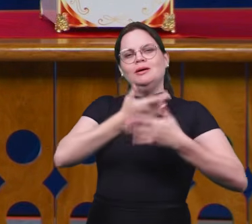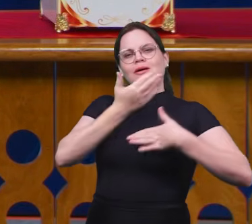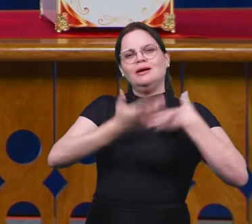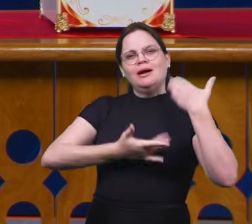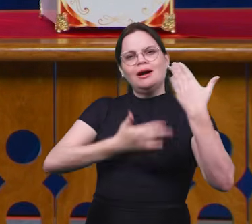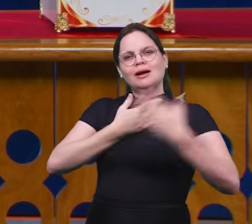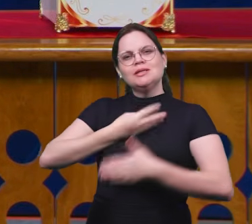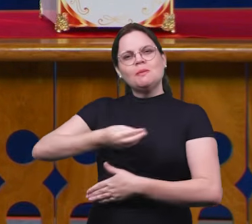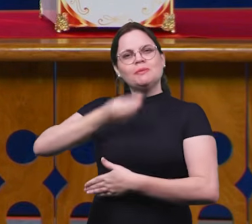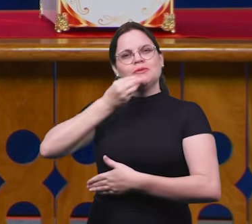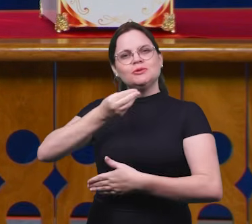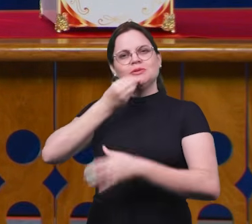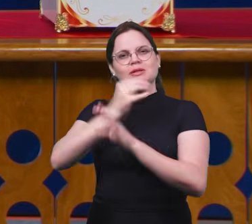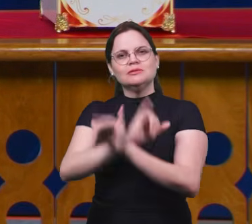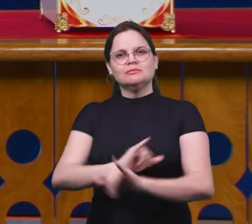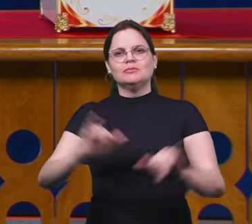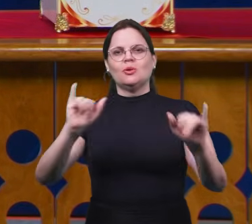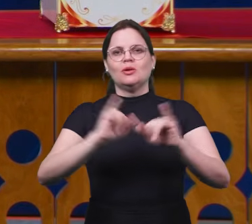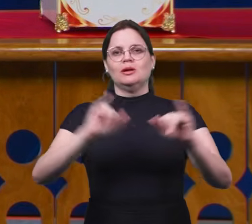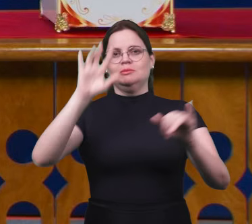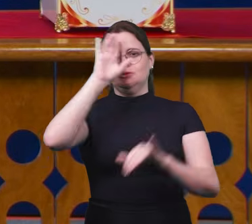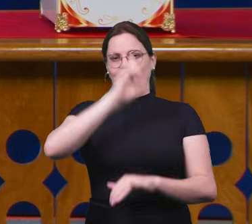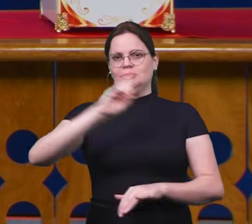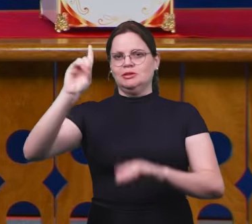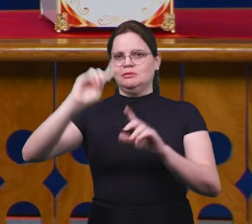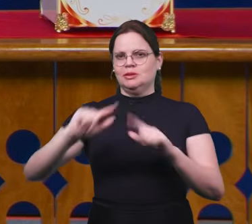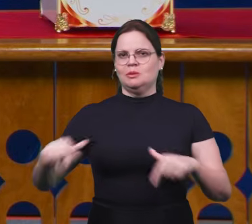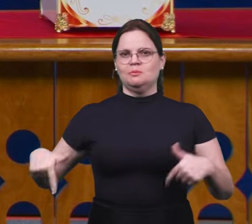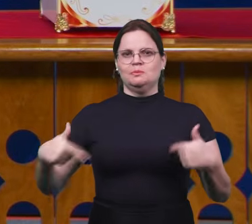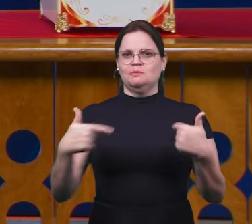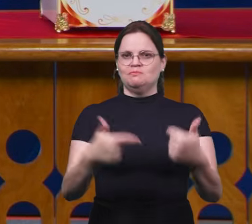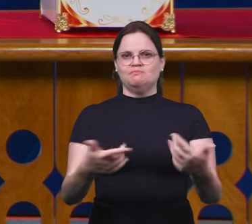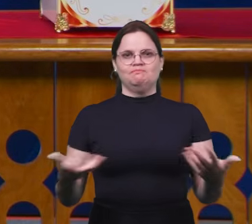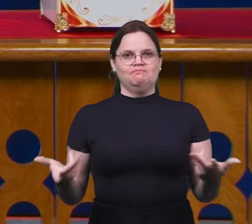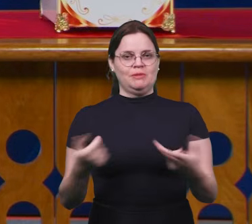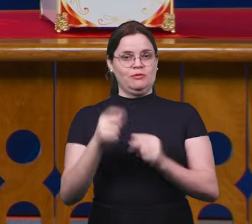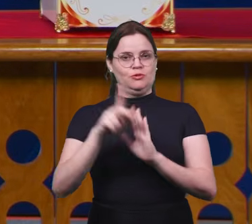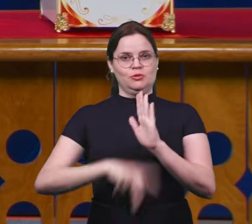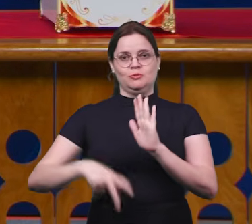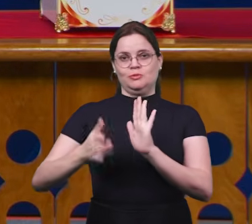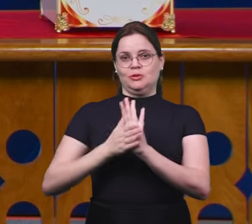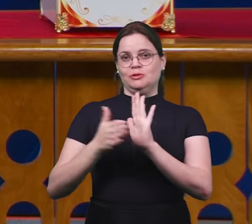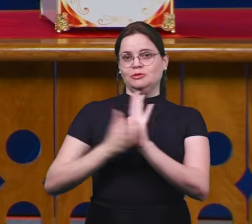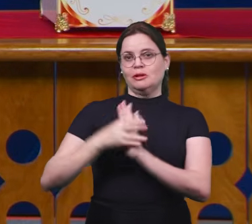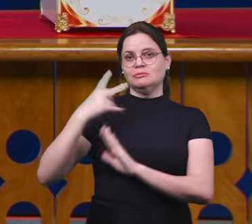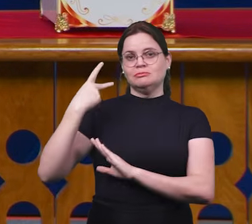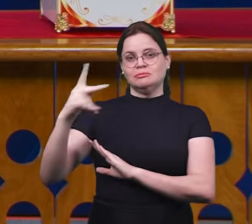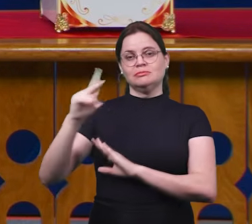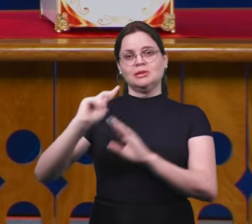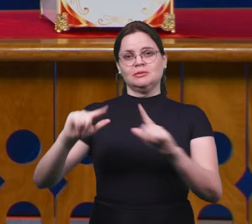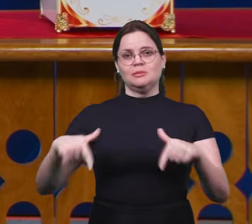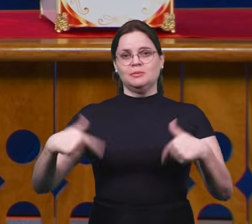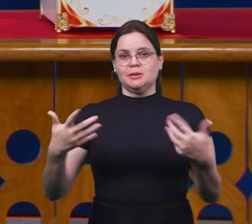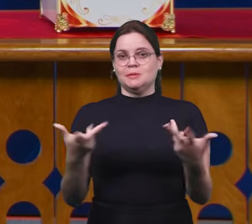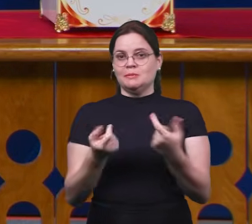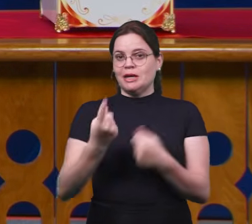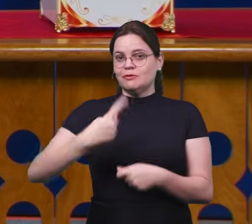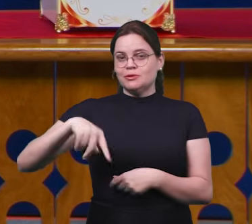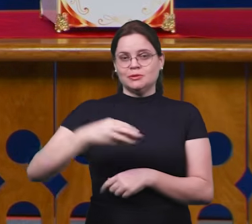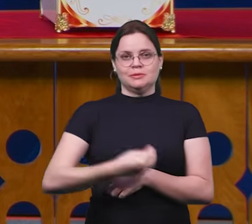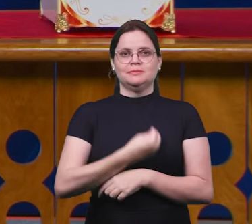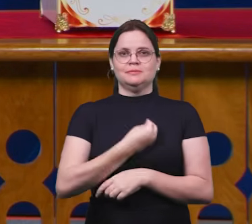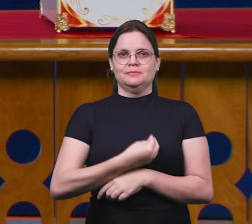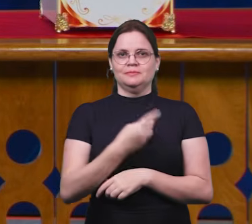e nós estamos proclamando: Deus está realizando uma grande obra, o Senhor está fazendo algo maravilhoso nos nossos